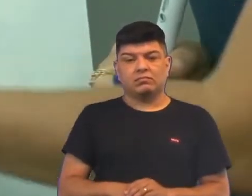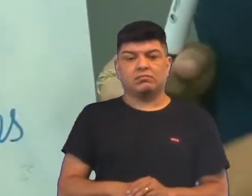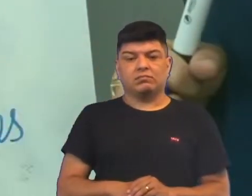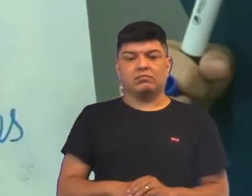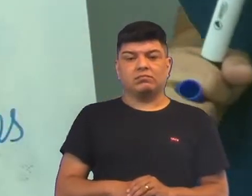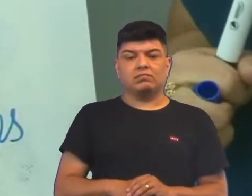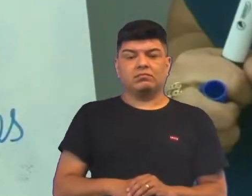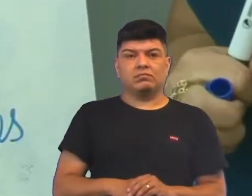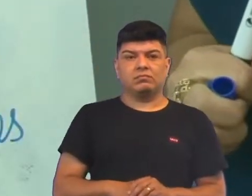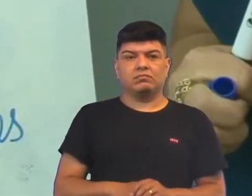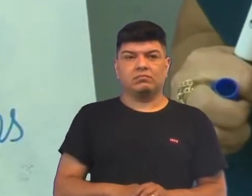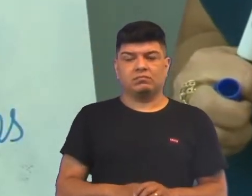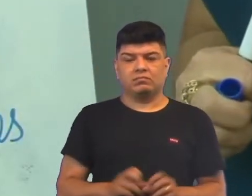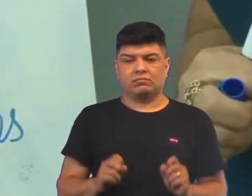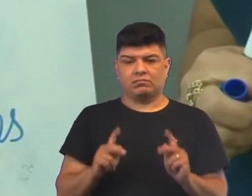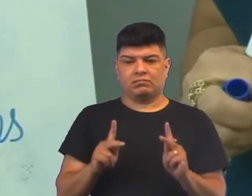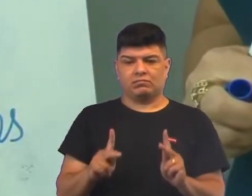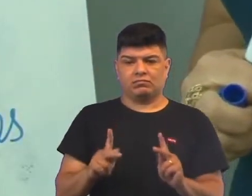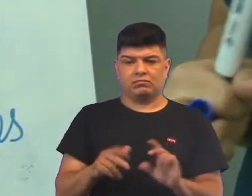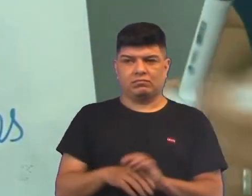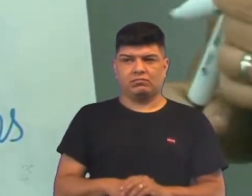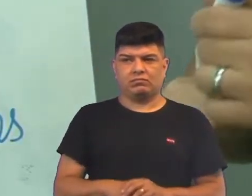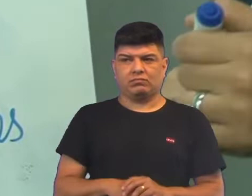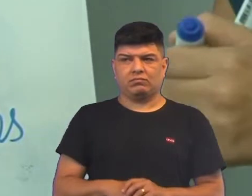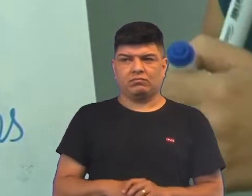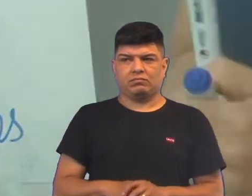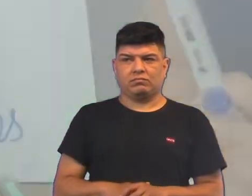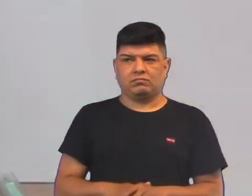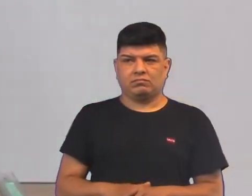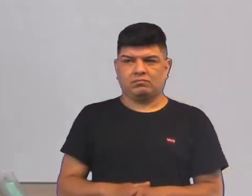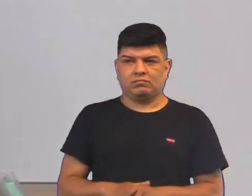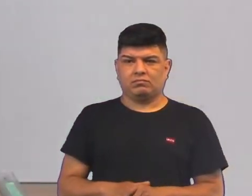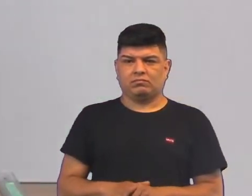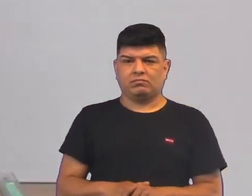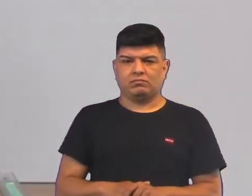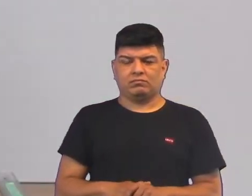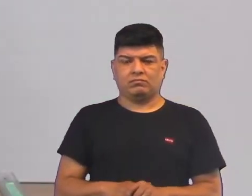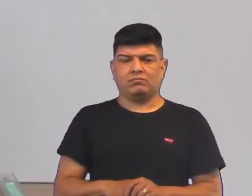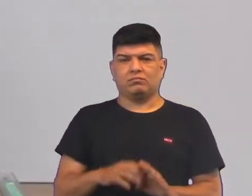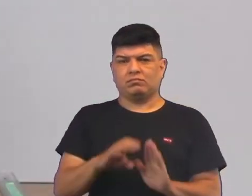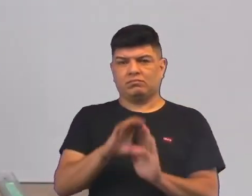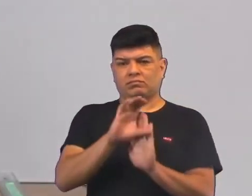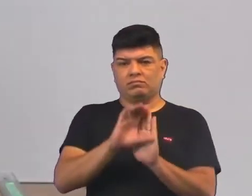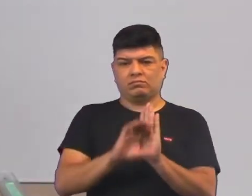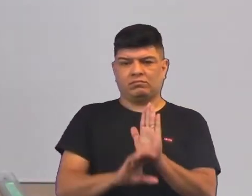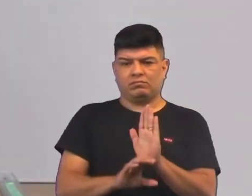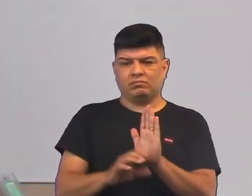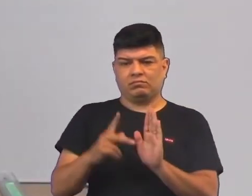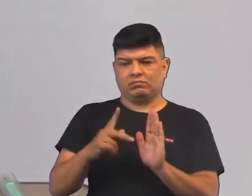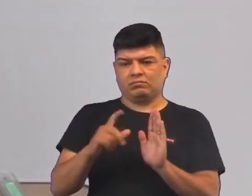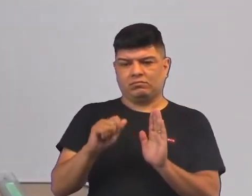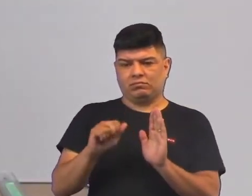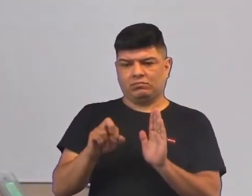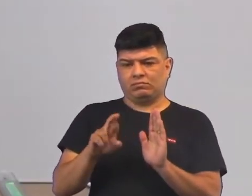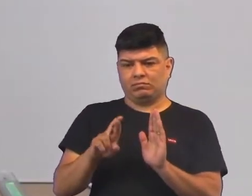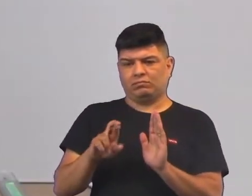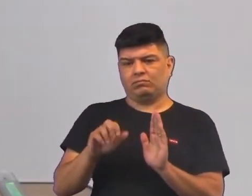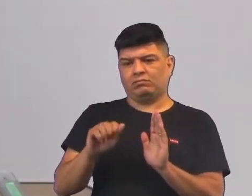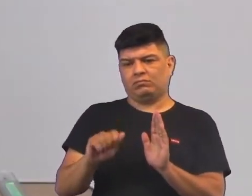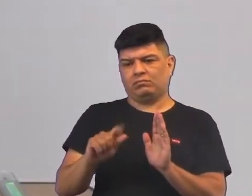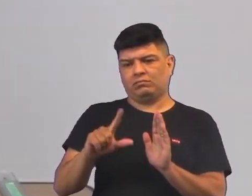reto, ok? E aí é o conceito de retas paralelas e